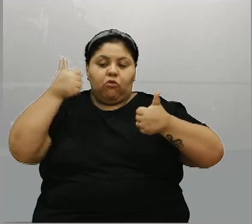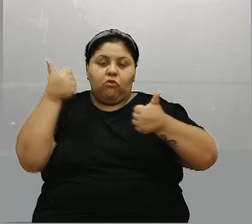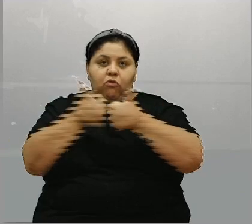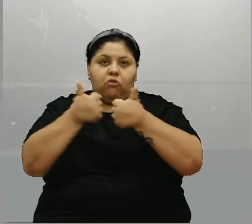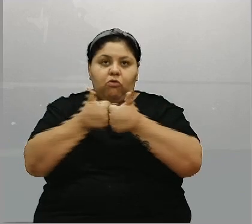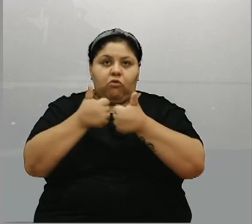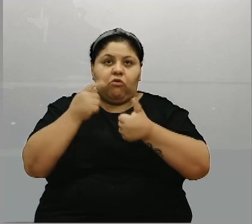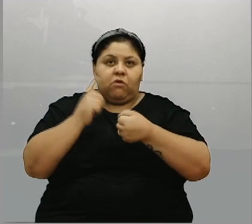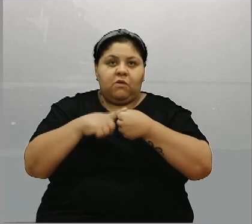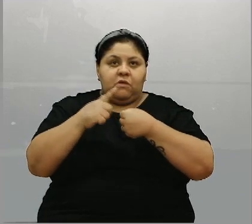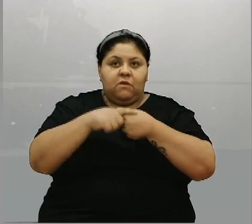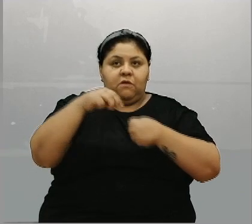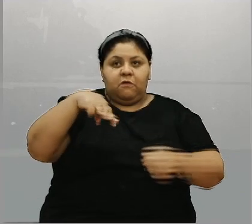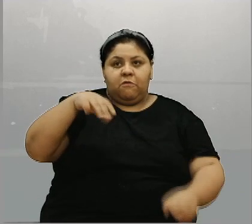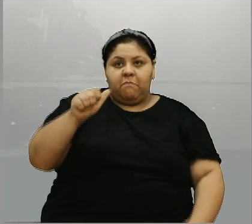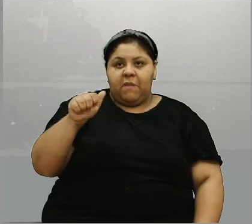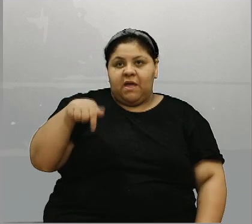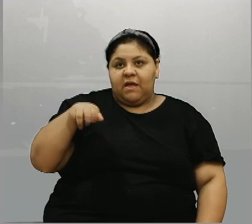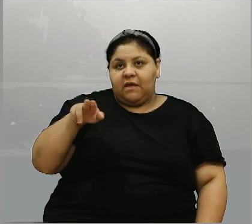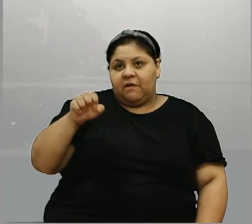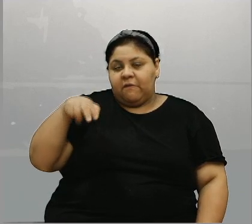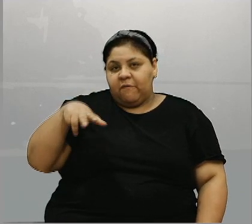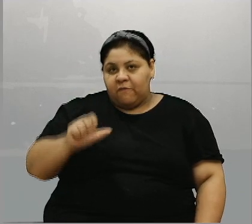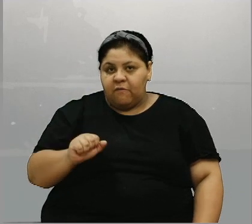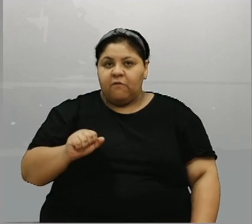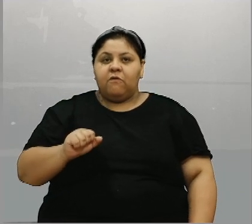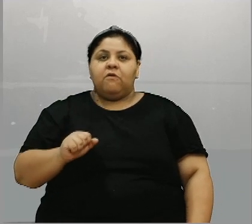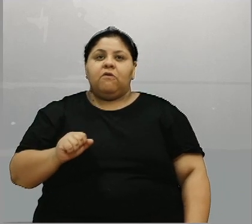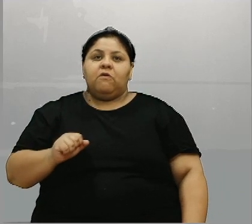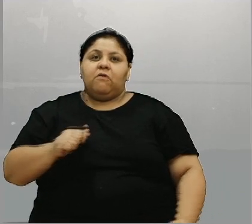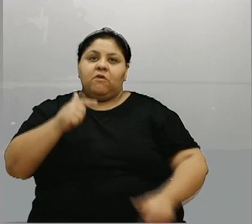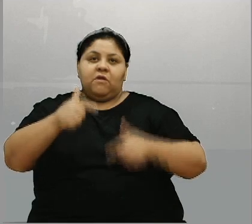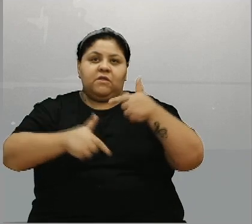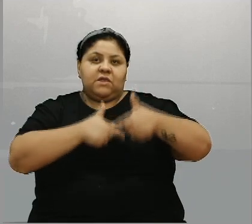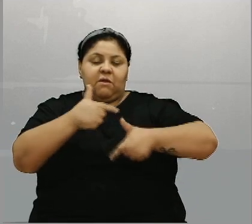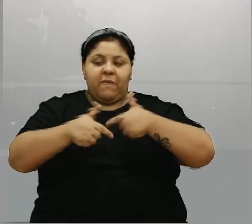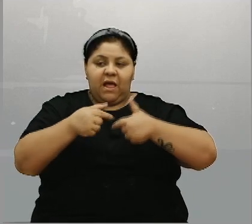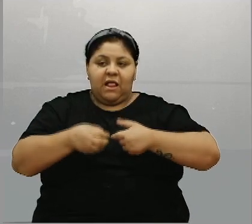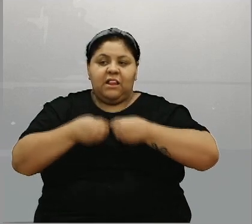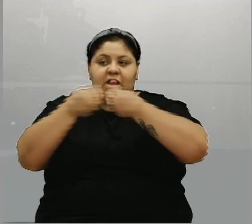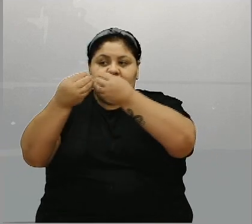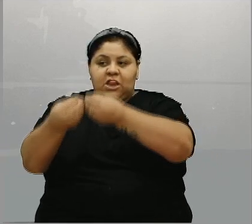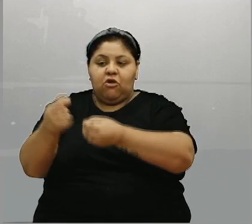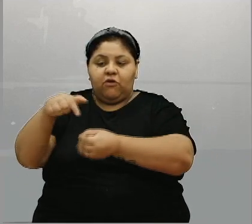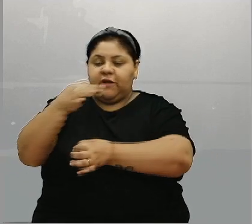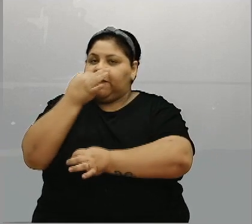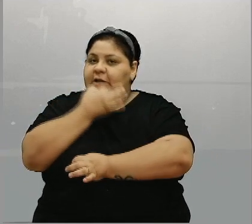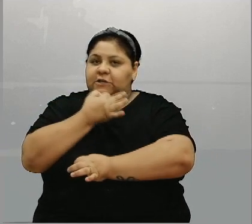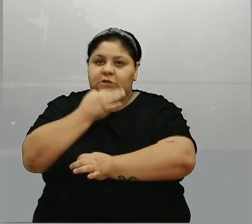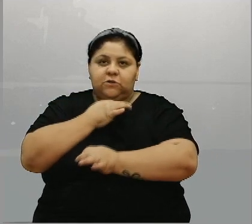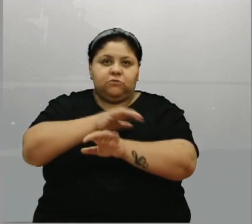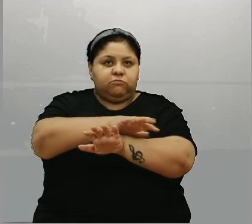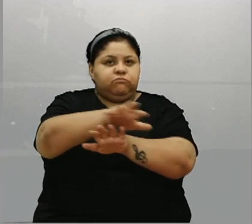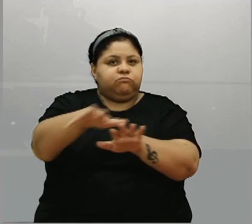cidade de Maquiné. Então, ele sobe de Maquiné, dá os plantão dele, se doa para a nossa Caxias do Sul ou qualquer região.